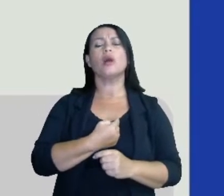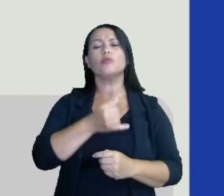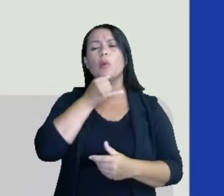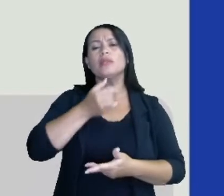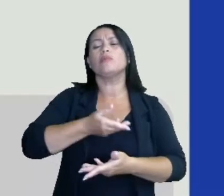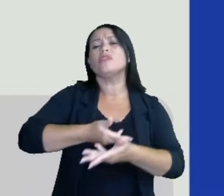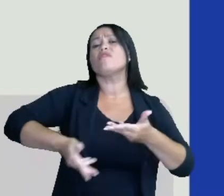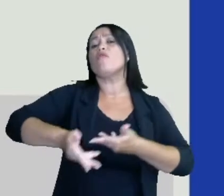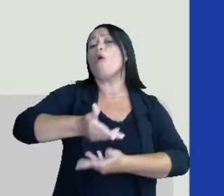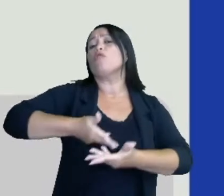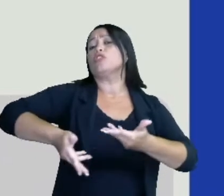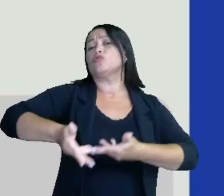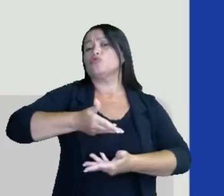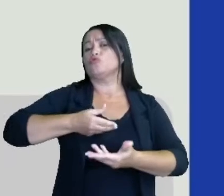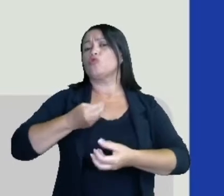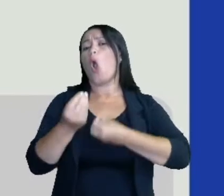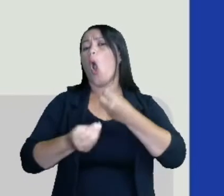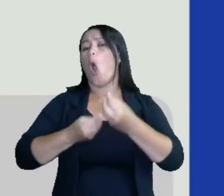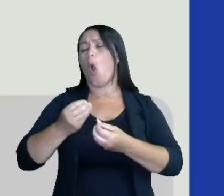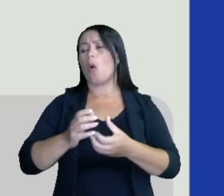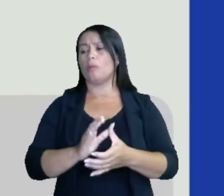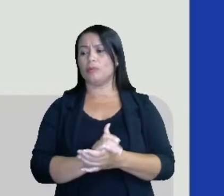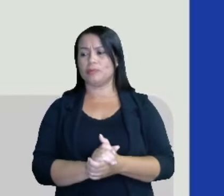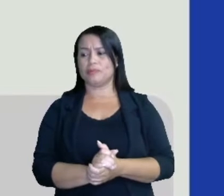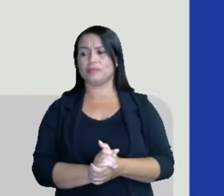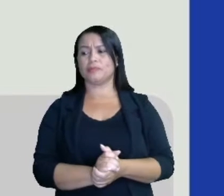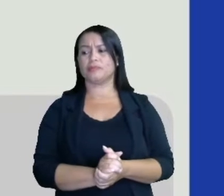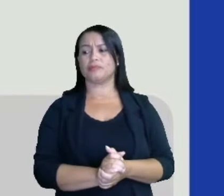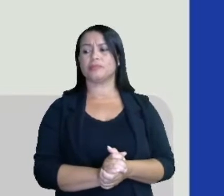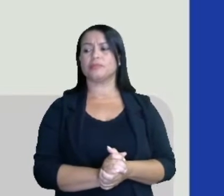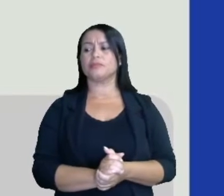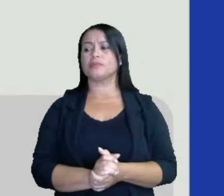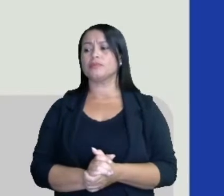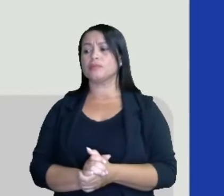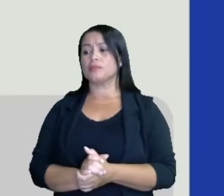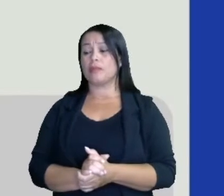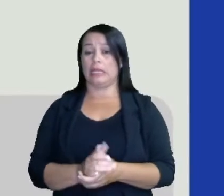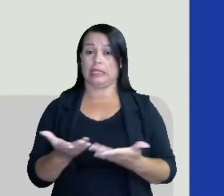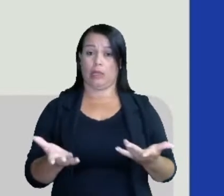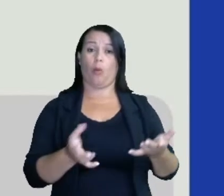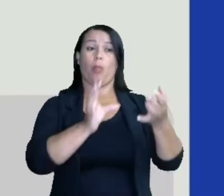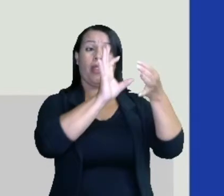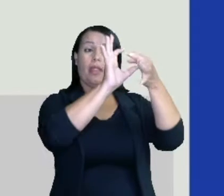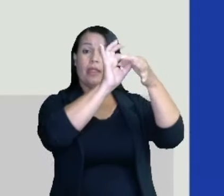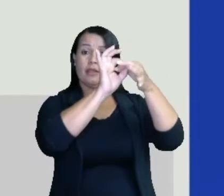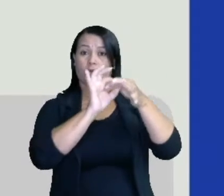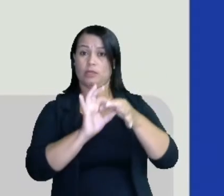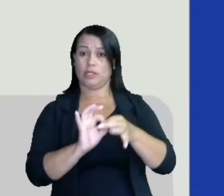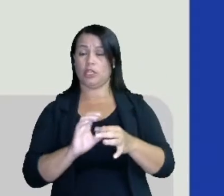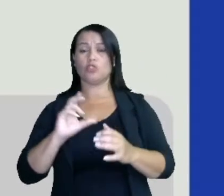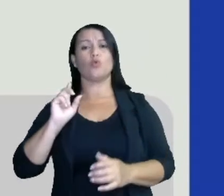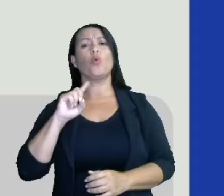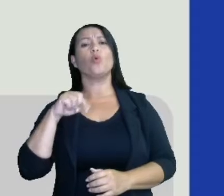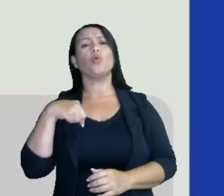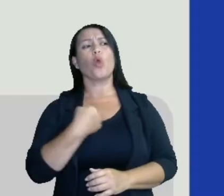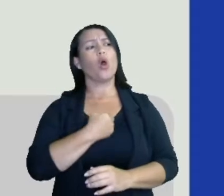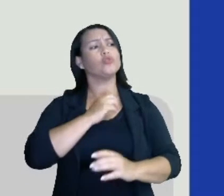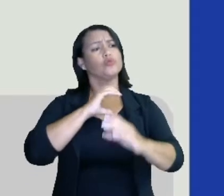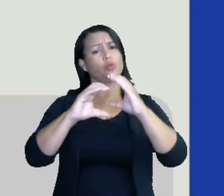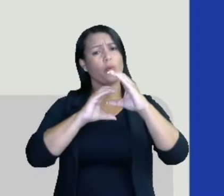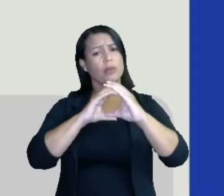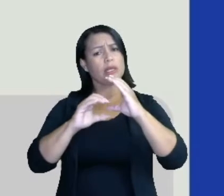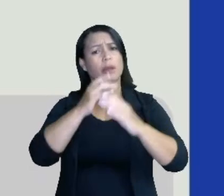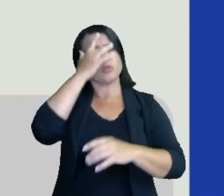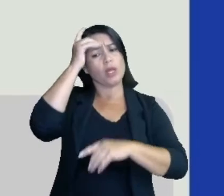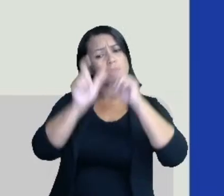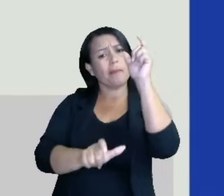envolvidos, tá? E nesse contexto, nós nos comunicamos aí